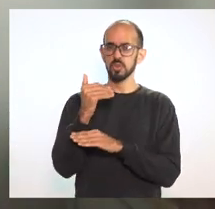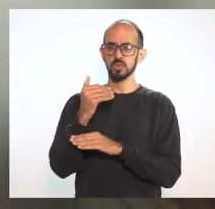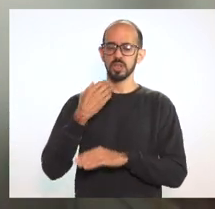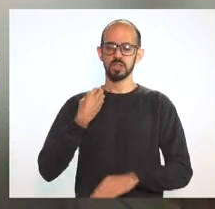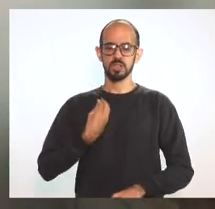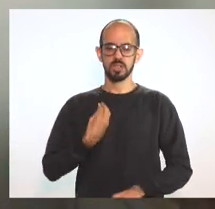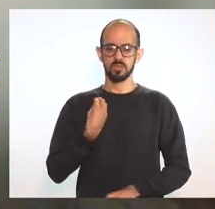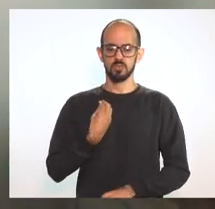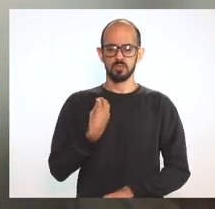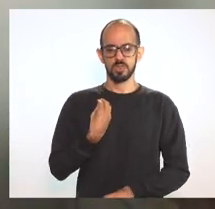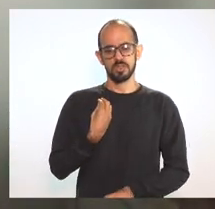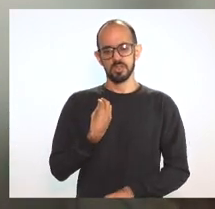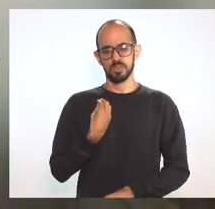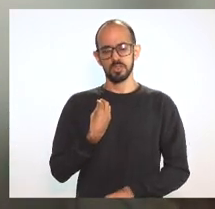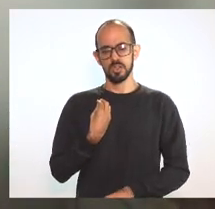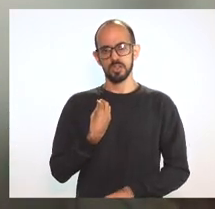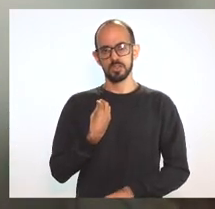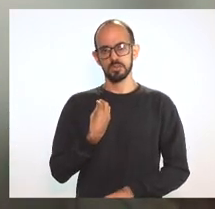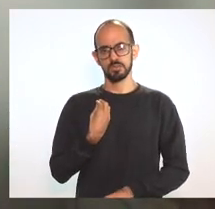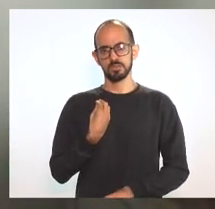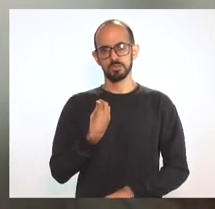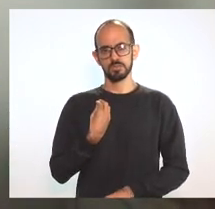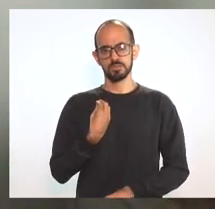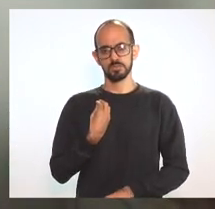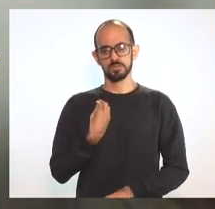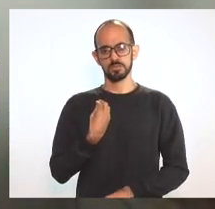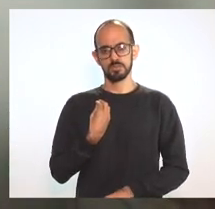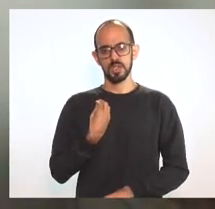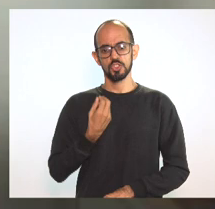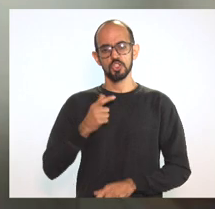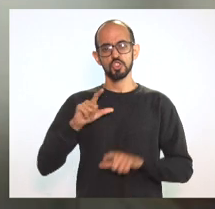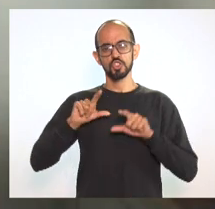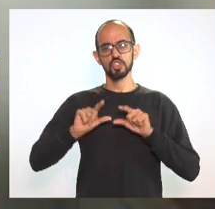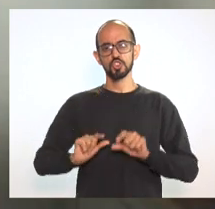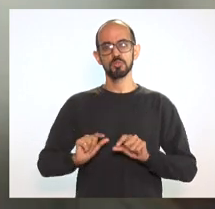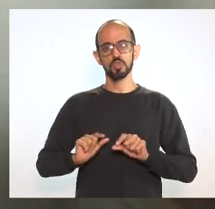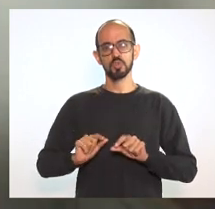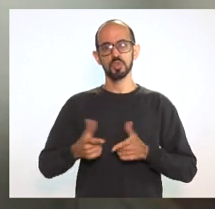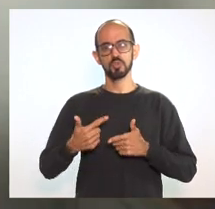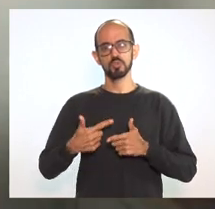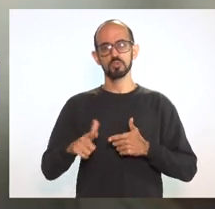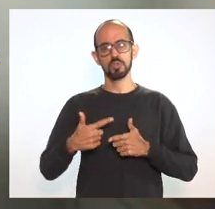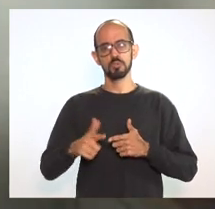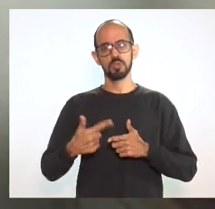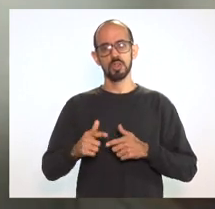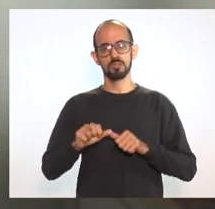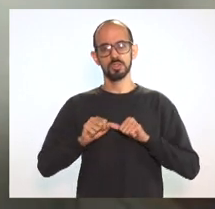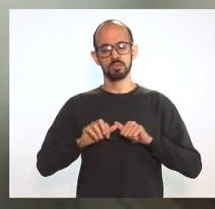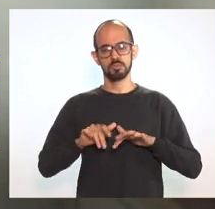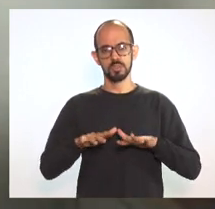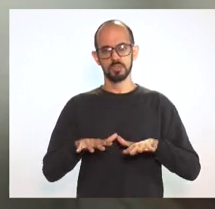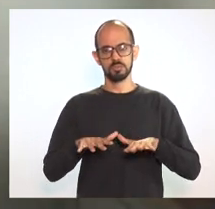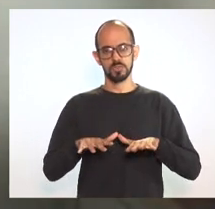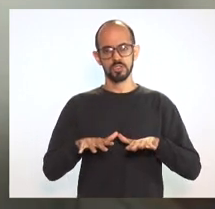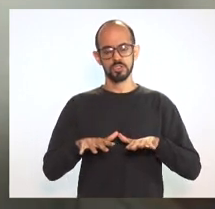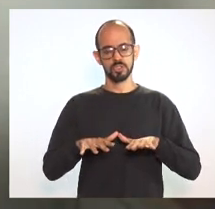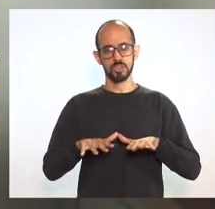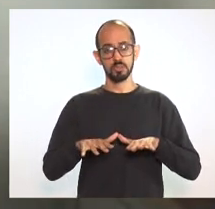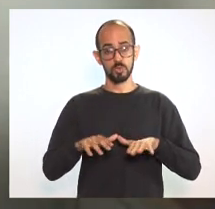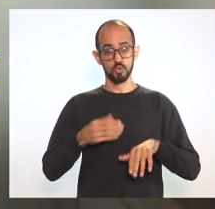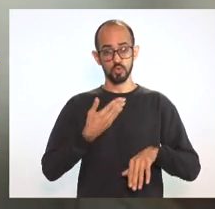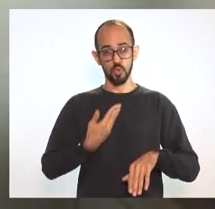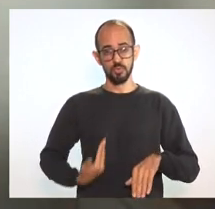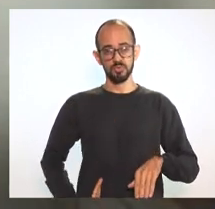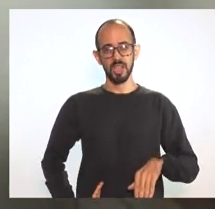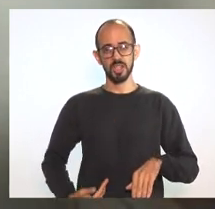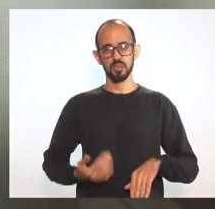minimizar o impacto da pandemia, para que os governos, principalmente o governo federal, com